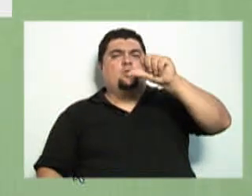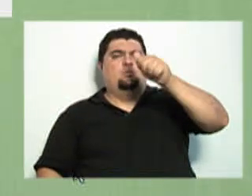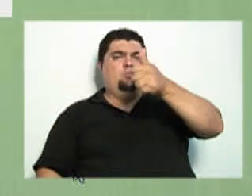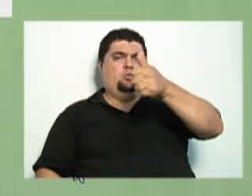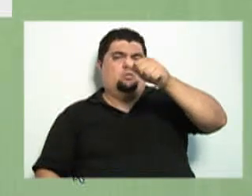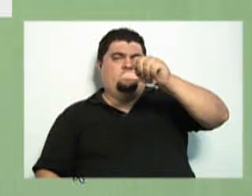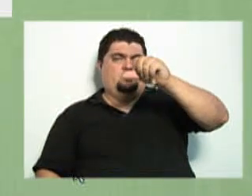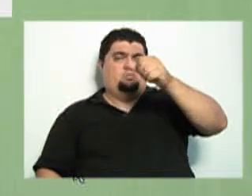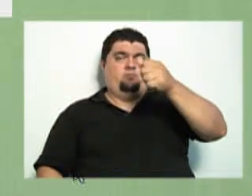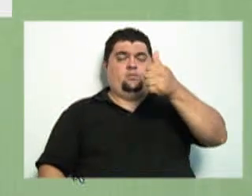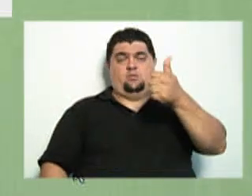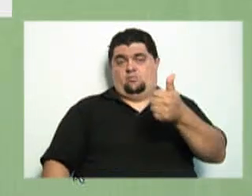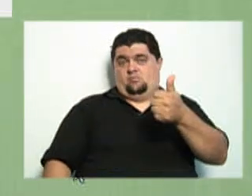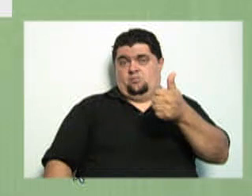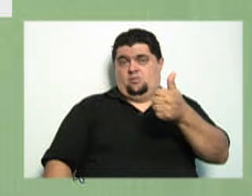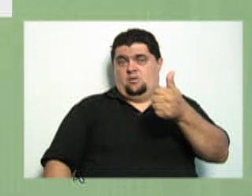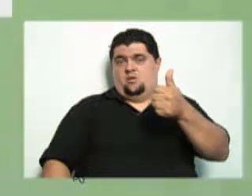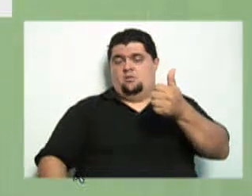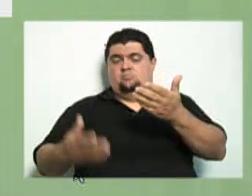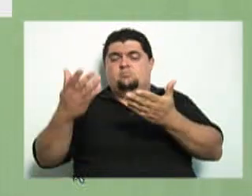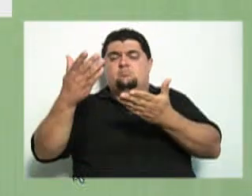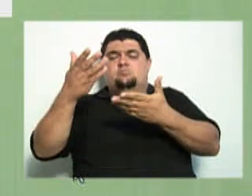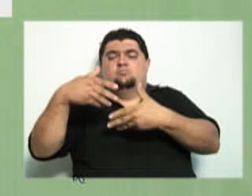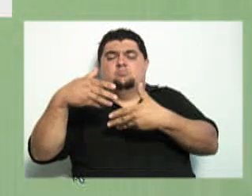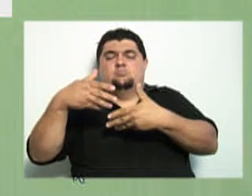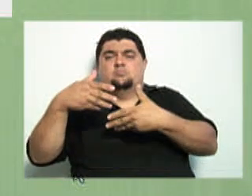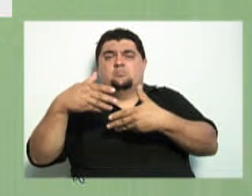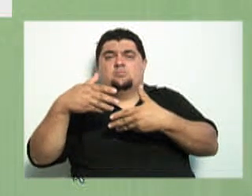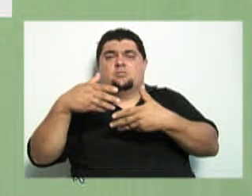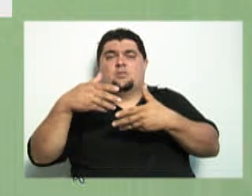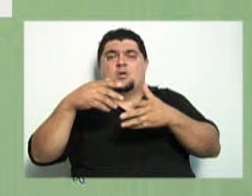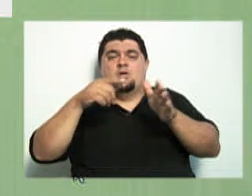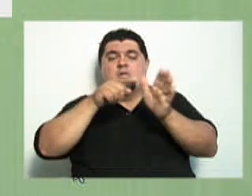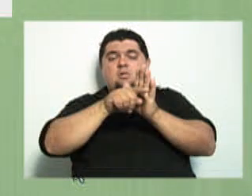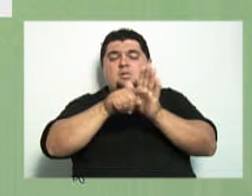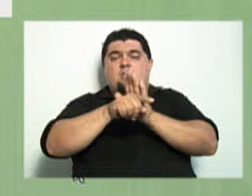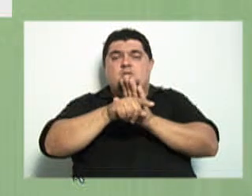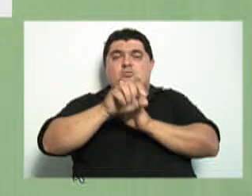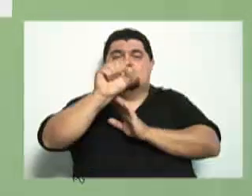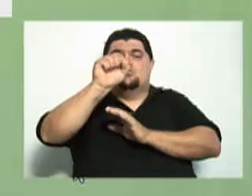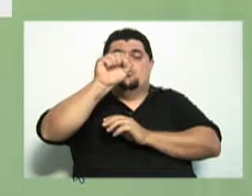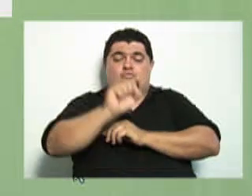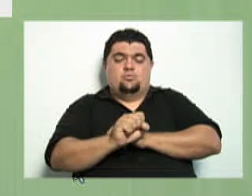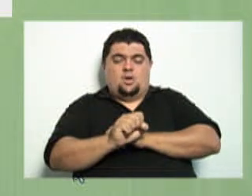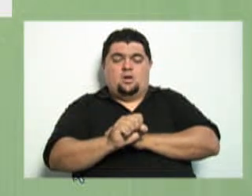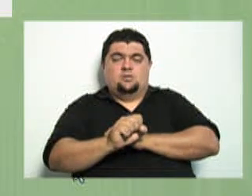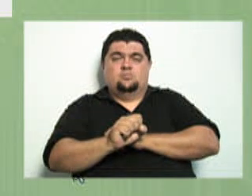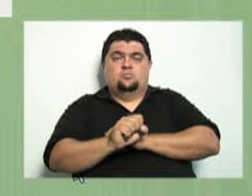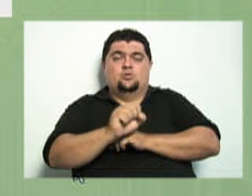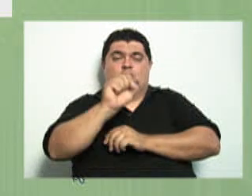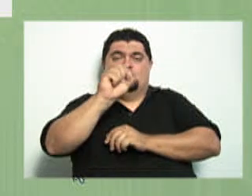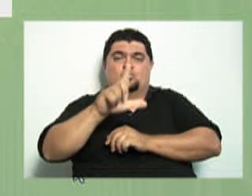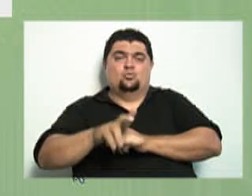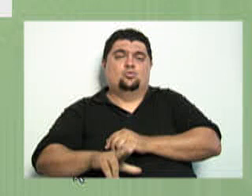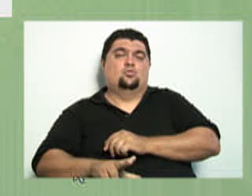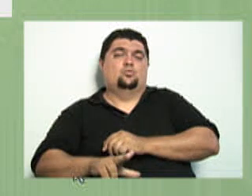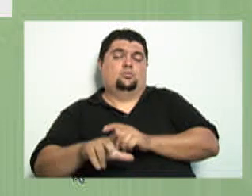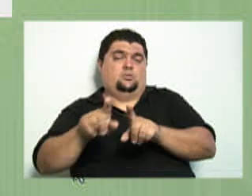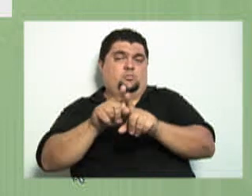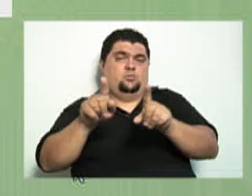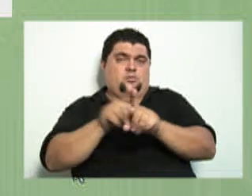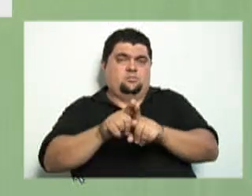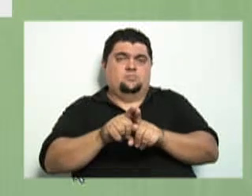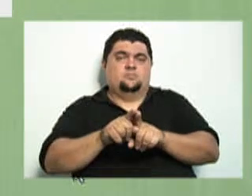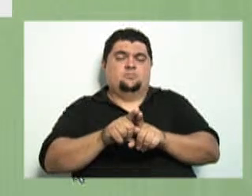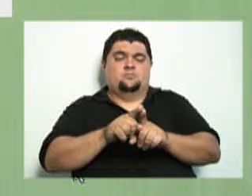1991, as avaliações foram feitas na maior parte na região sudeste do país, sul e sudeste do país. E